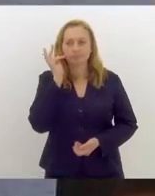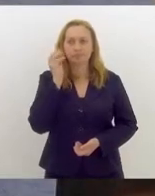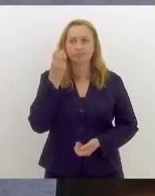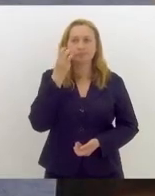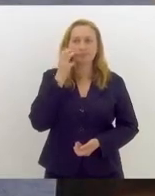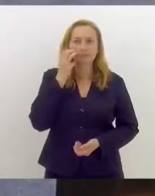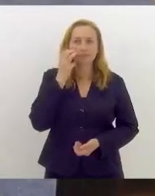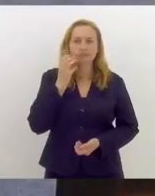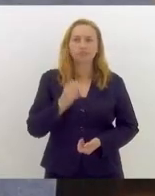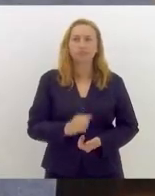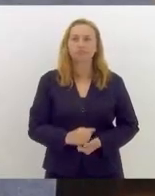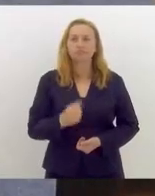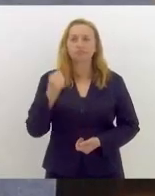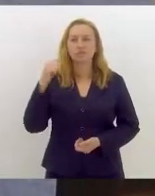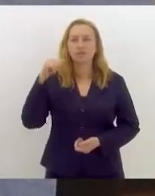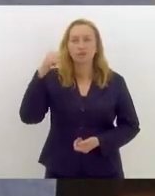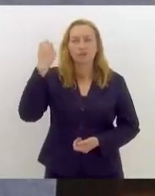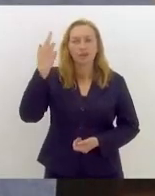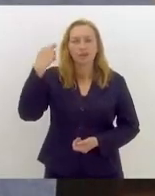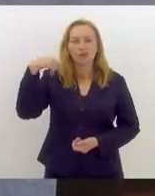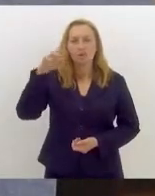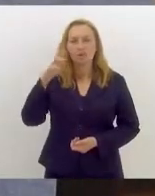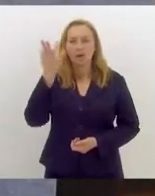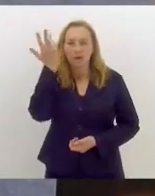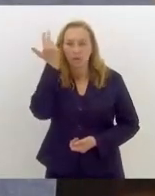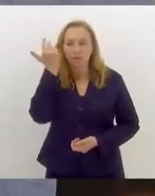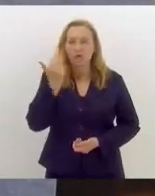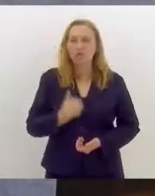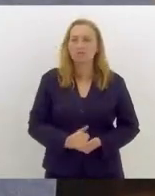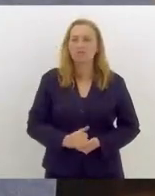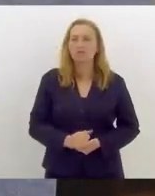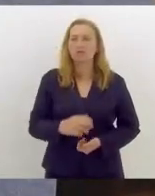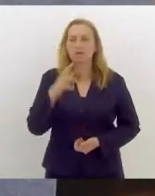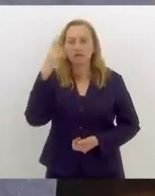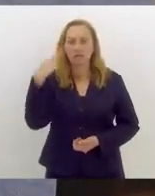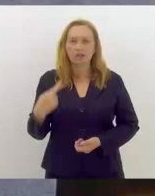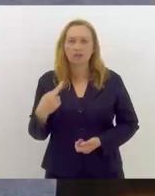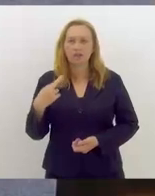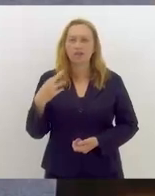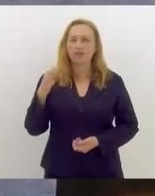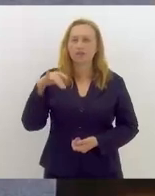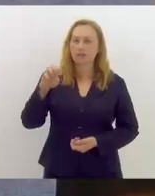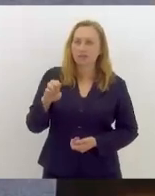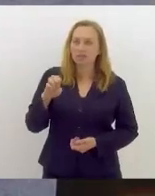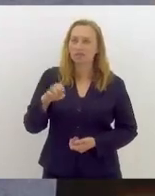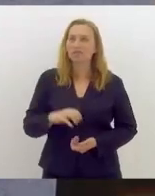valdeck Eliomar Jari Renata Franciane